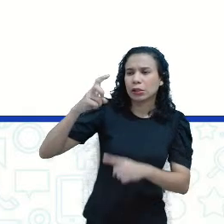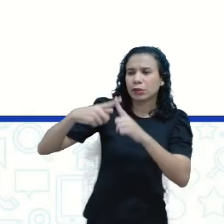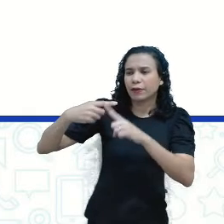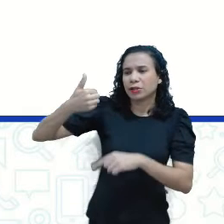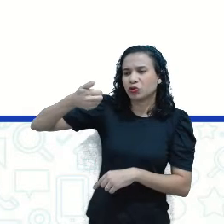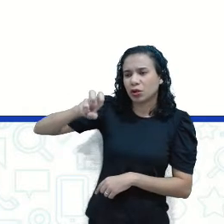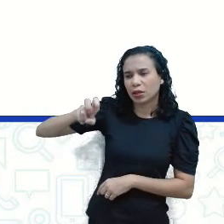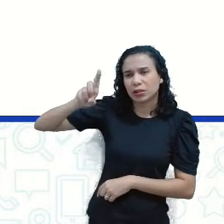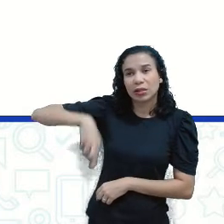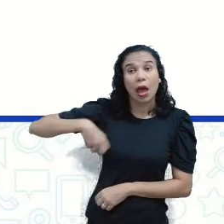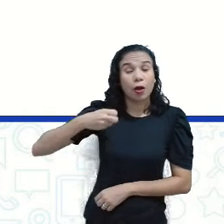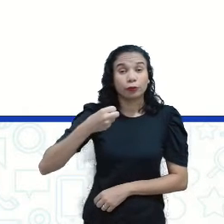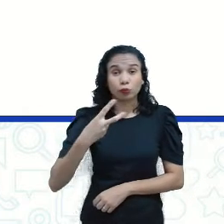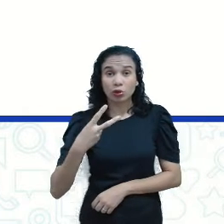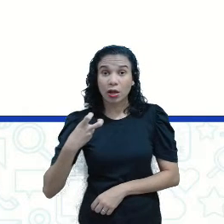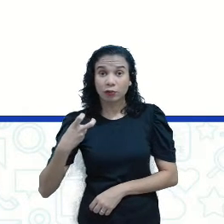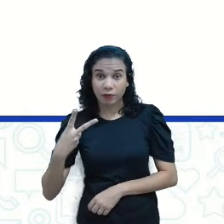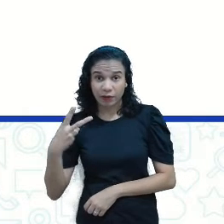15,